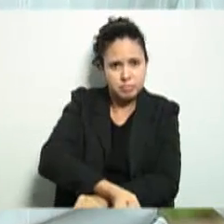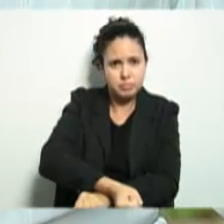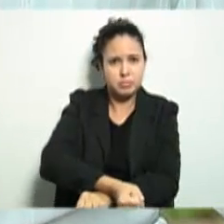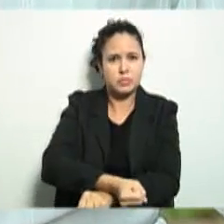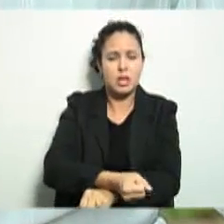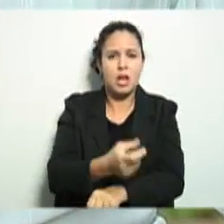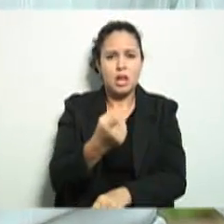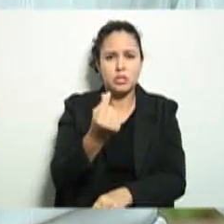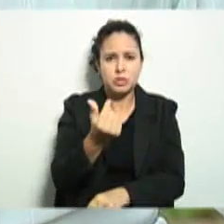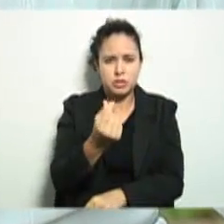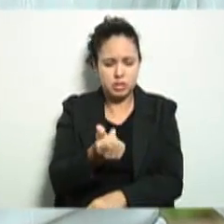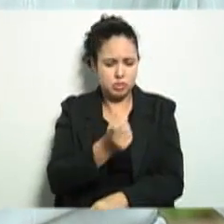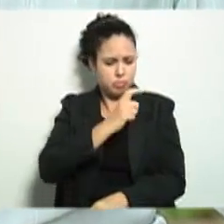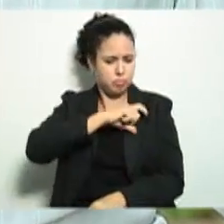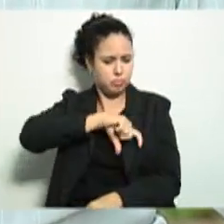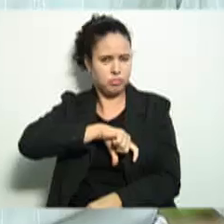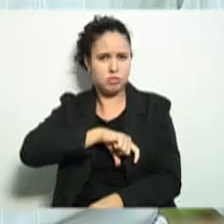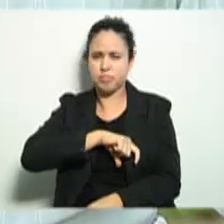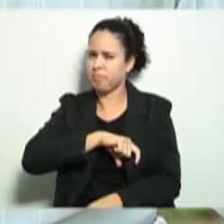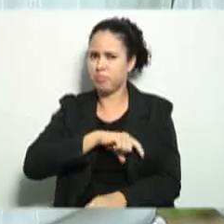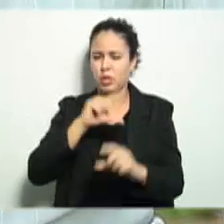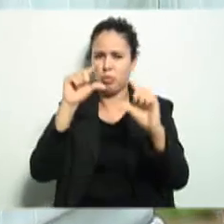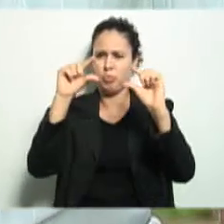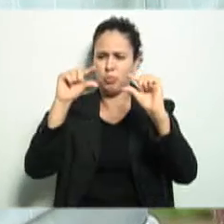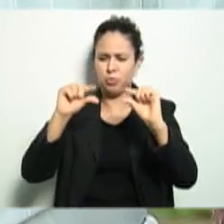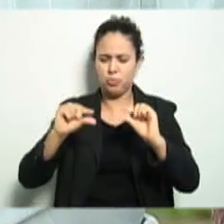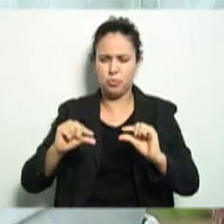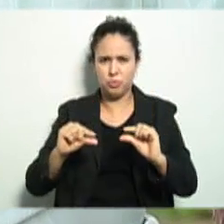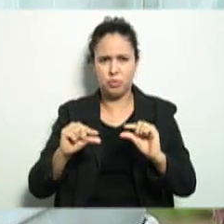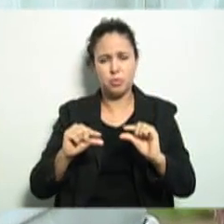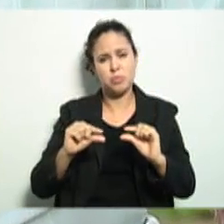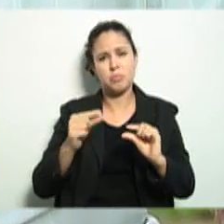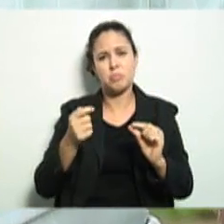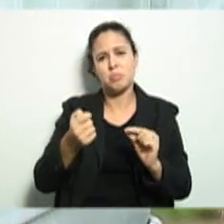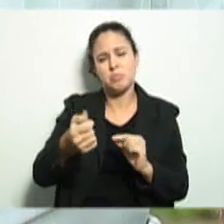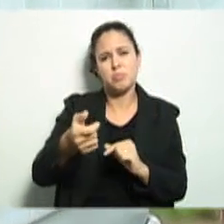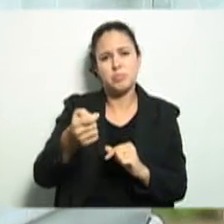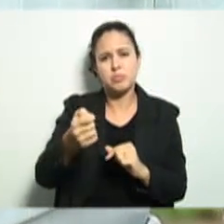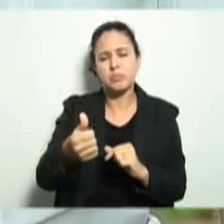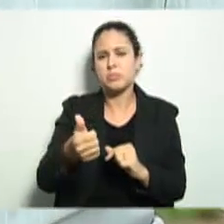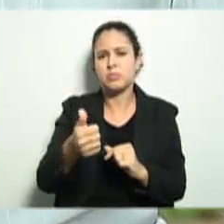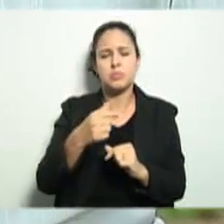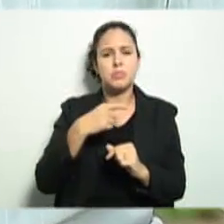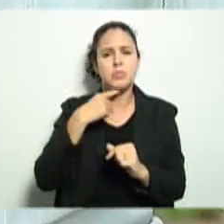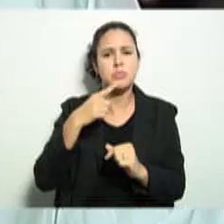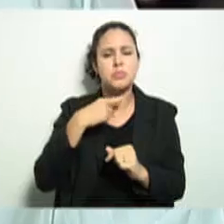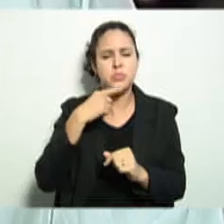nunca sabia. Quando era dia, começava de